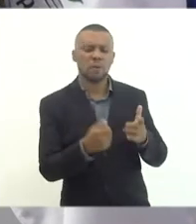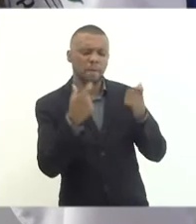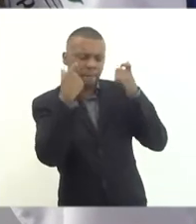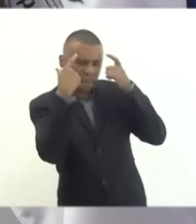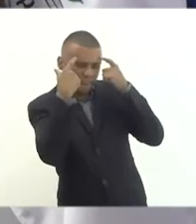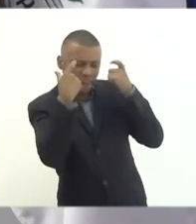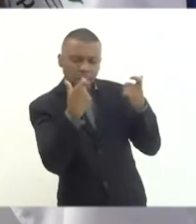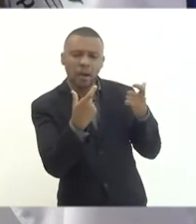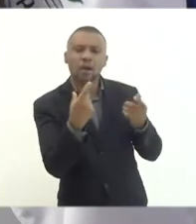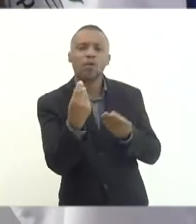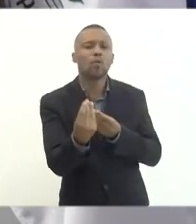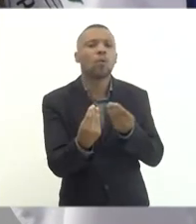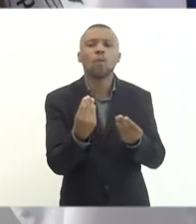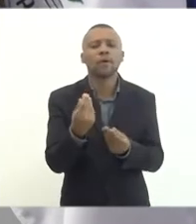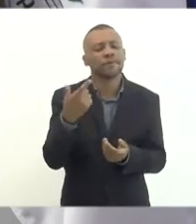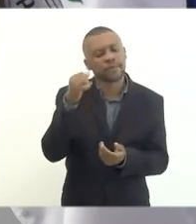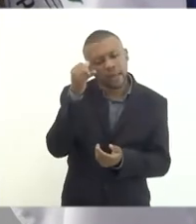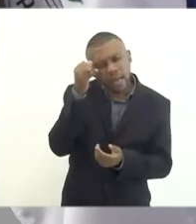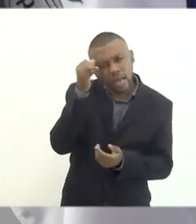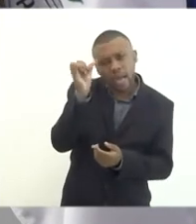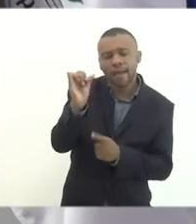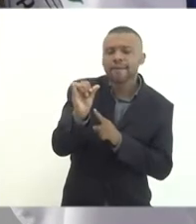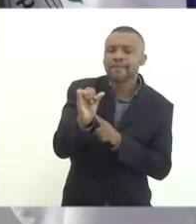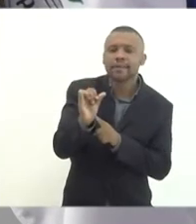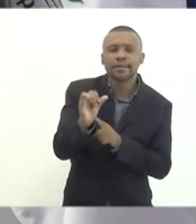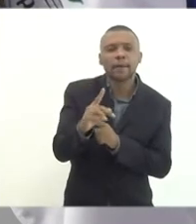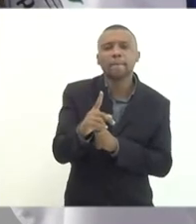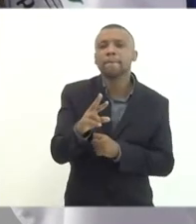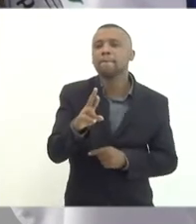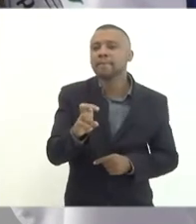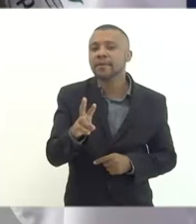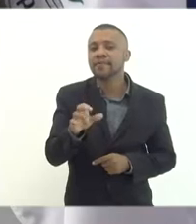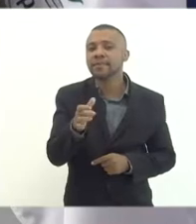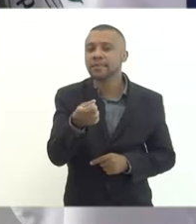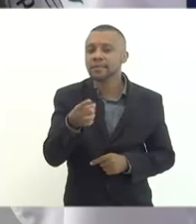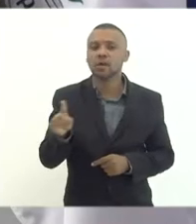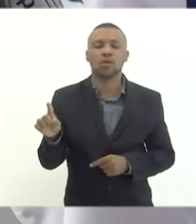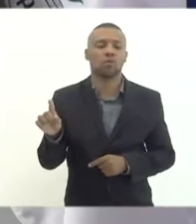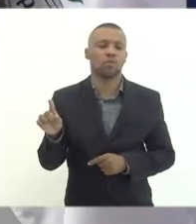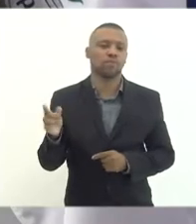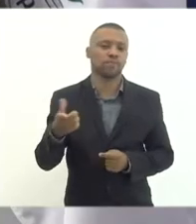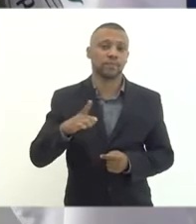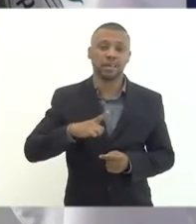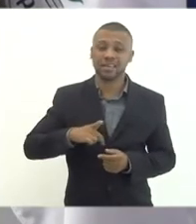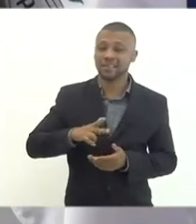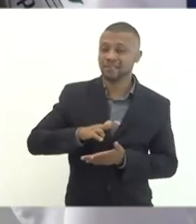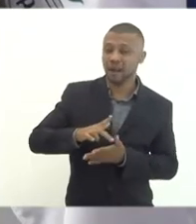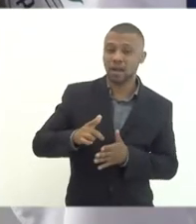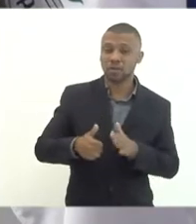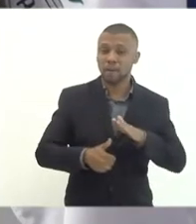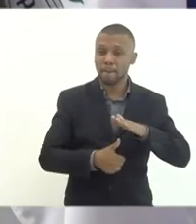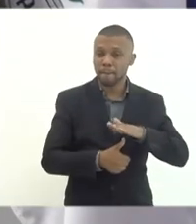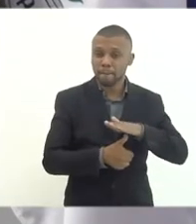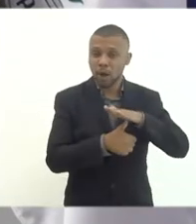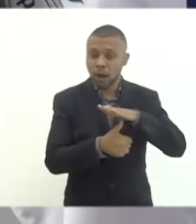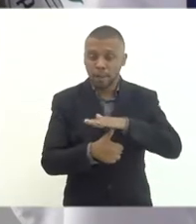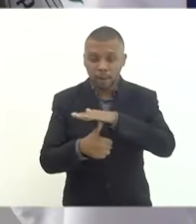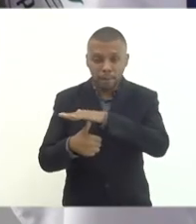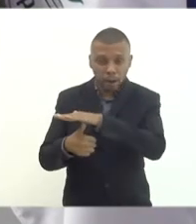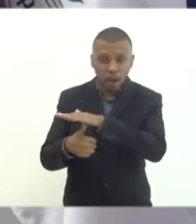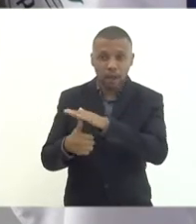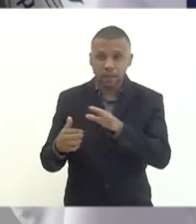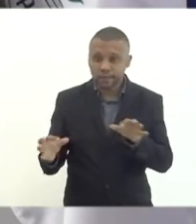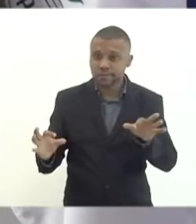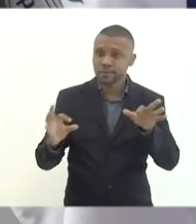quando é que você previne quando você pega todos os órgãos envolventes e aqueles que não são envolventes mas